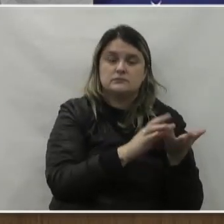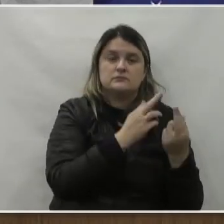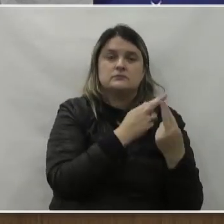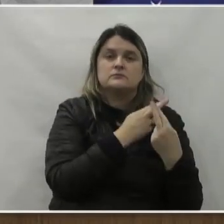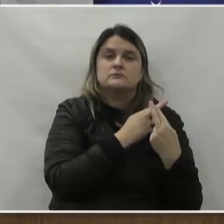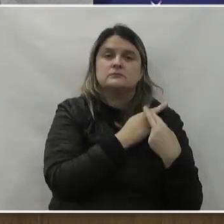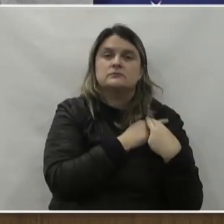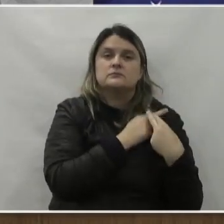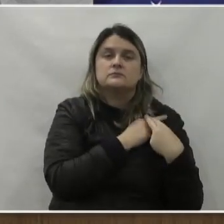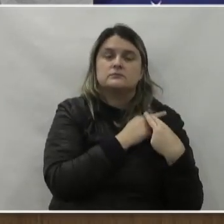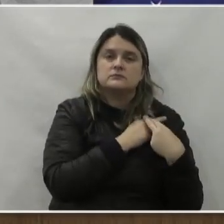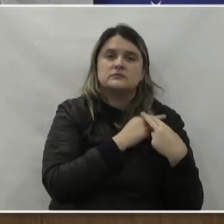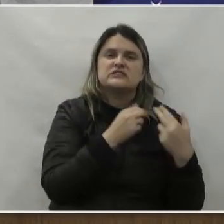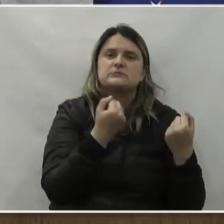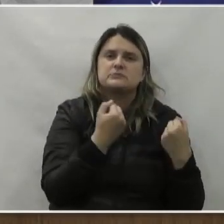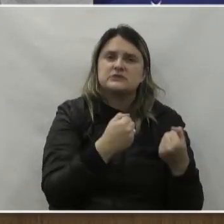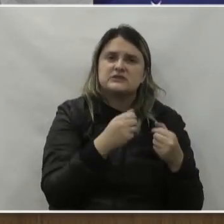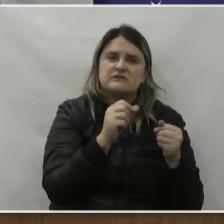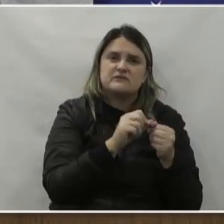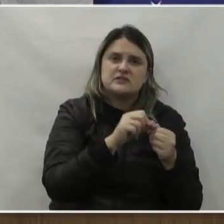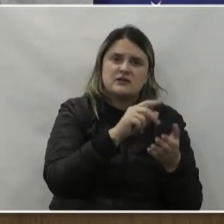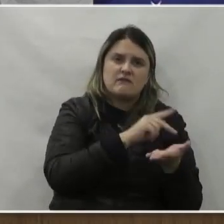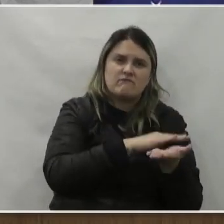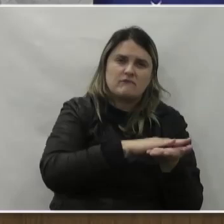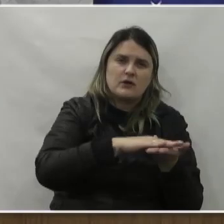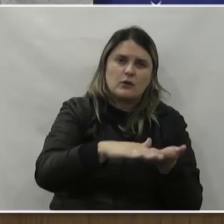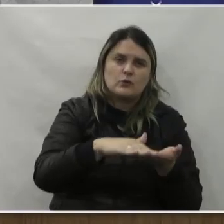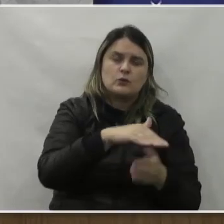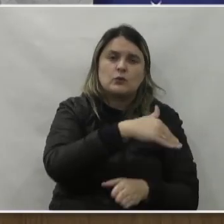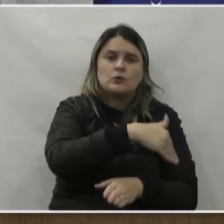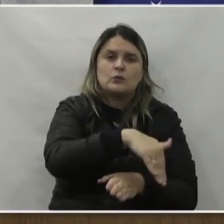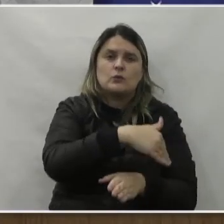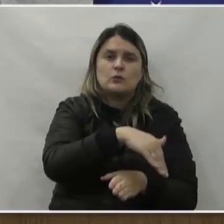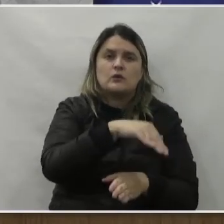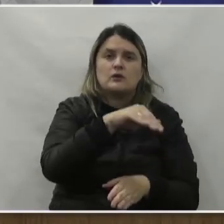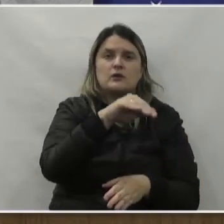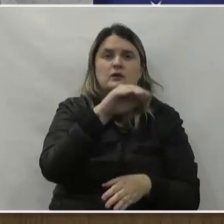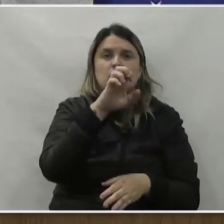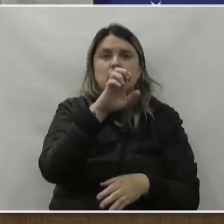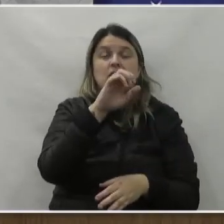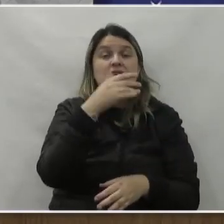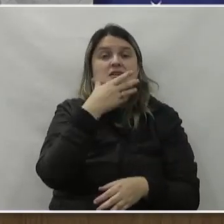competente, que realize a pavimentação asfáltica da rua Irmãos